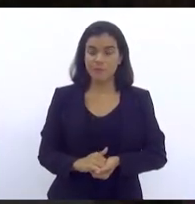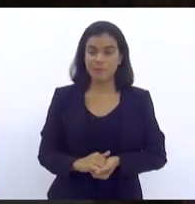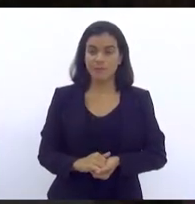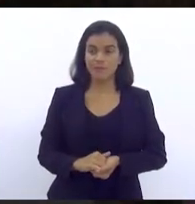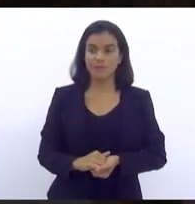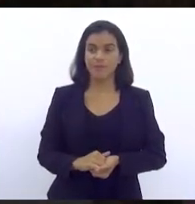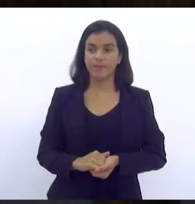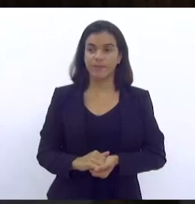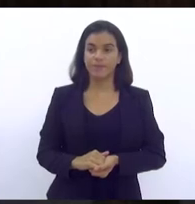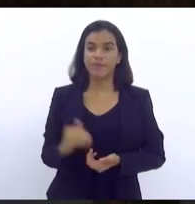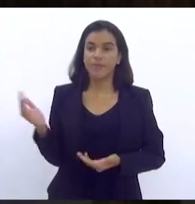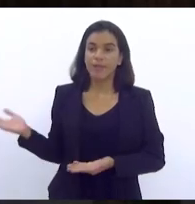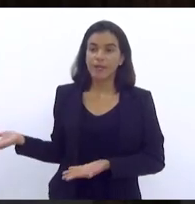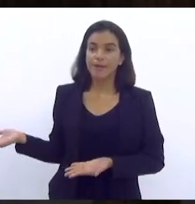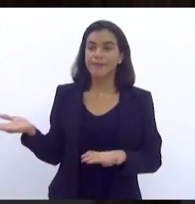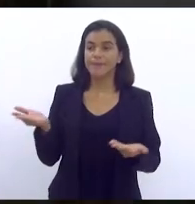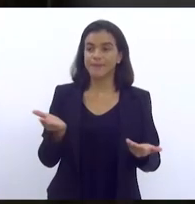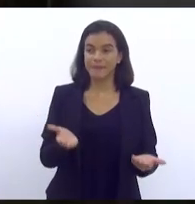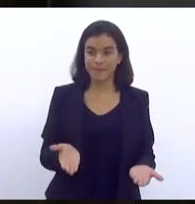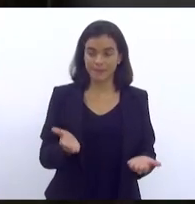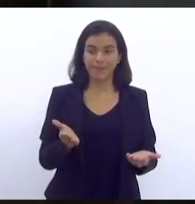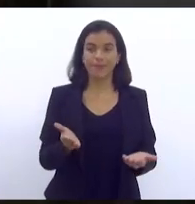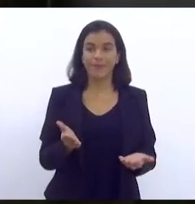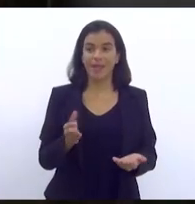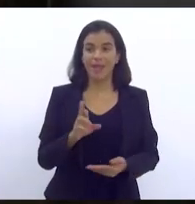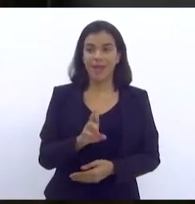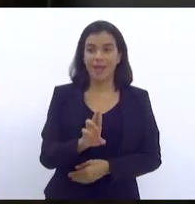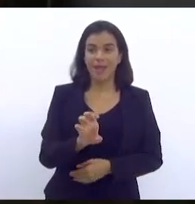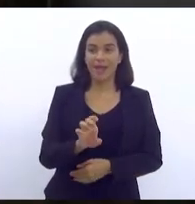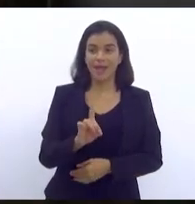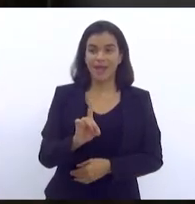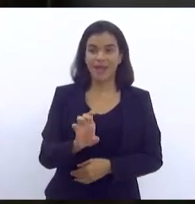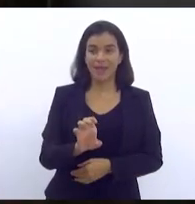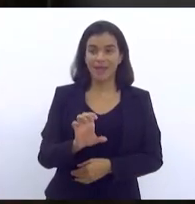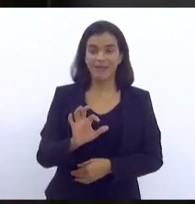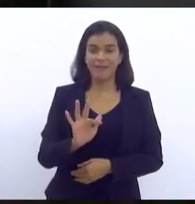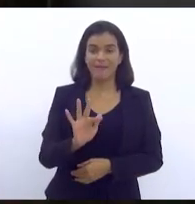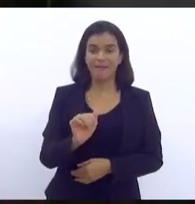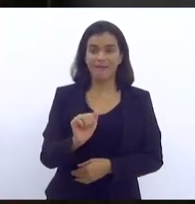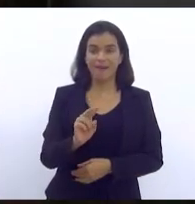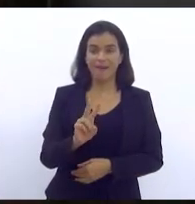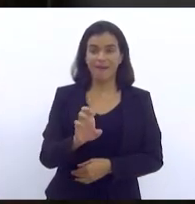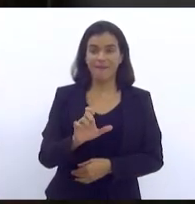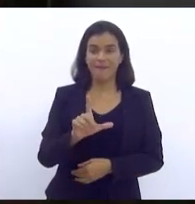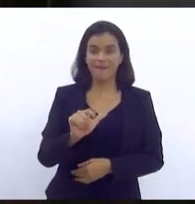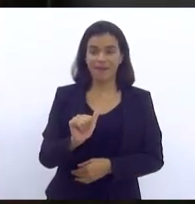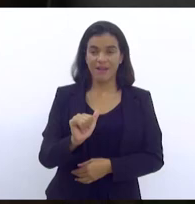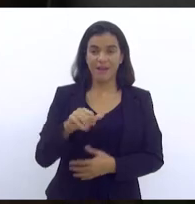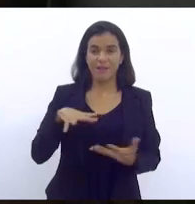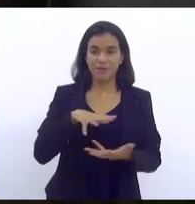saúde chamo também a rede favela sustentável na figura da